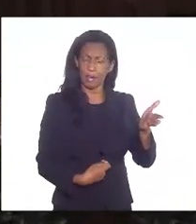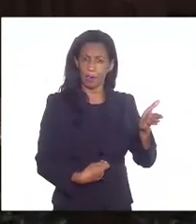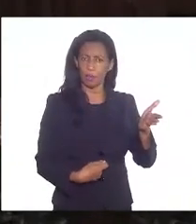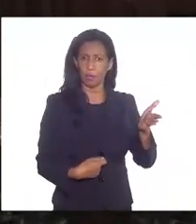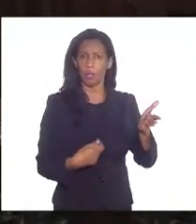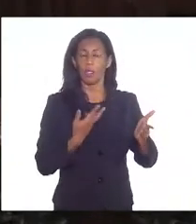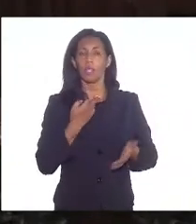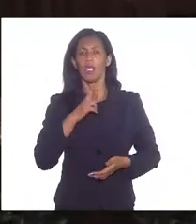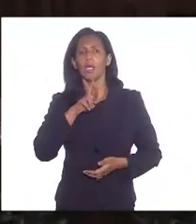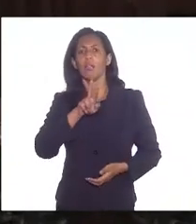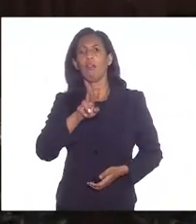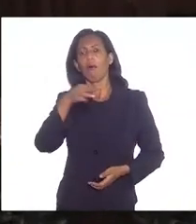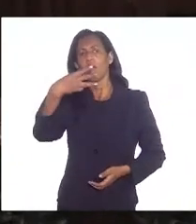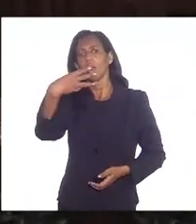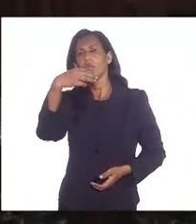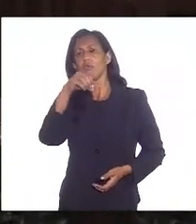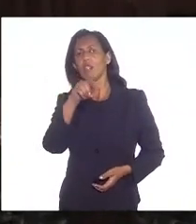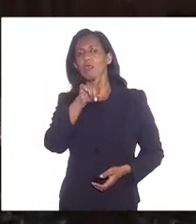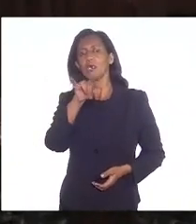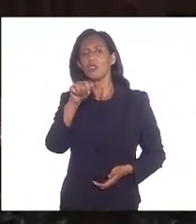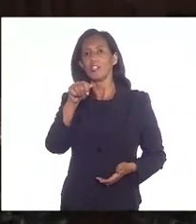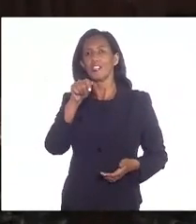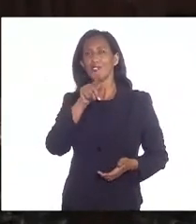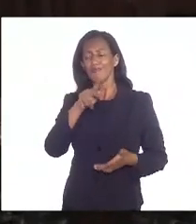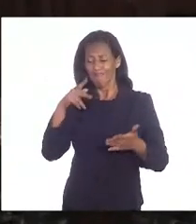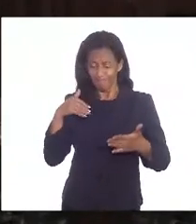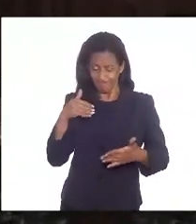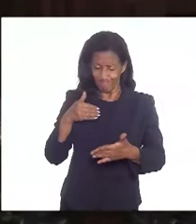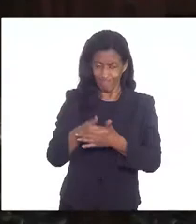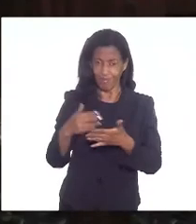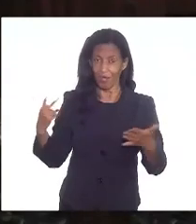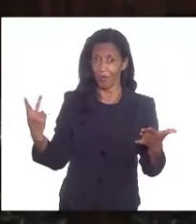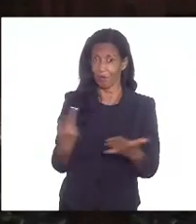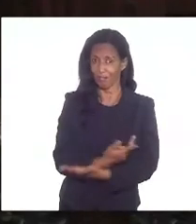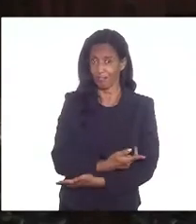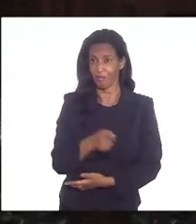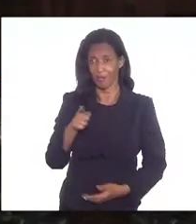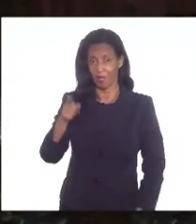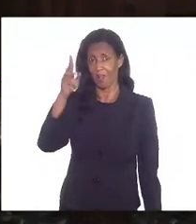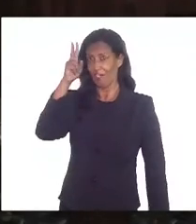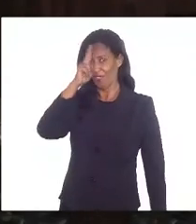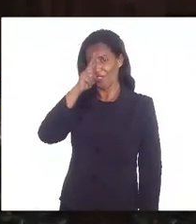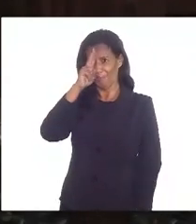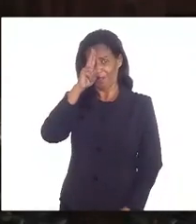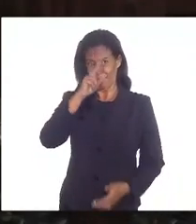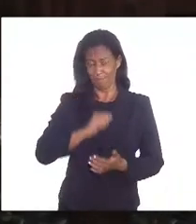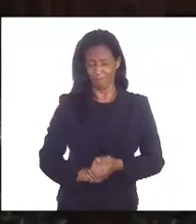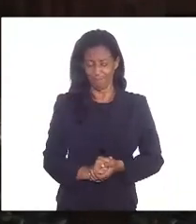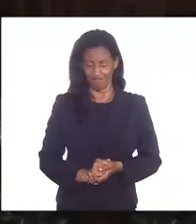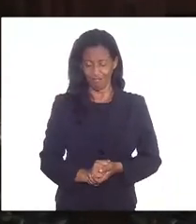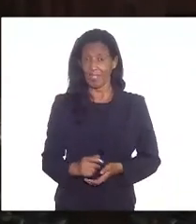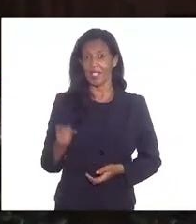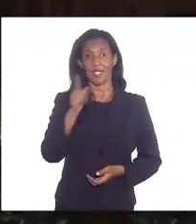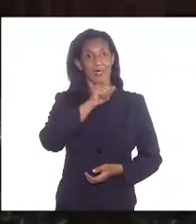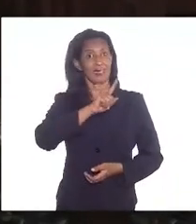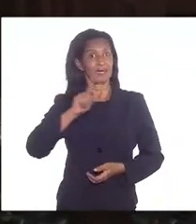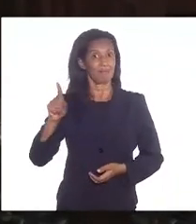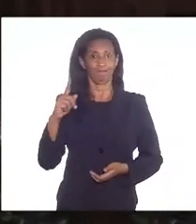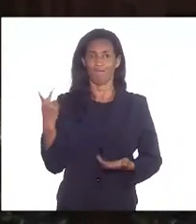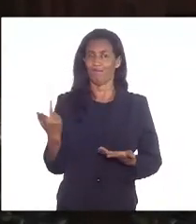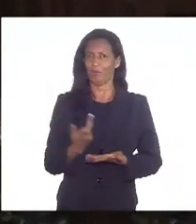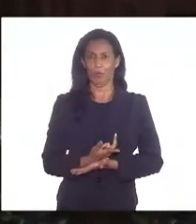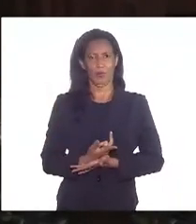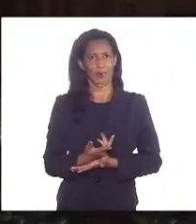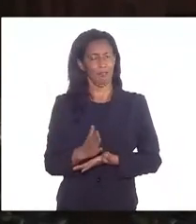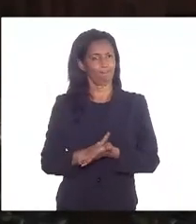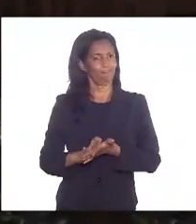em 30 dias isso iria acontecer. Vossa Excelência há de lembrar disso. E não aconteceu.